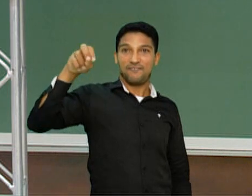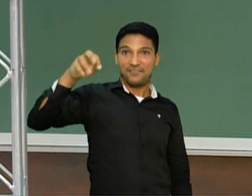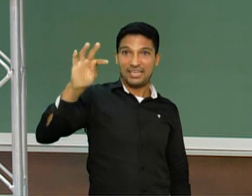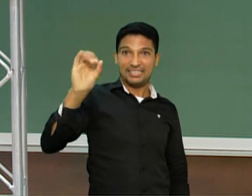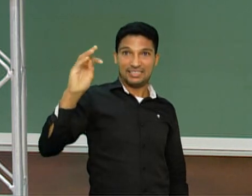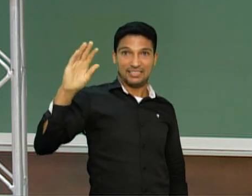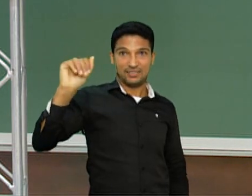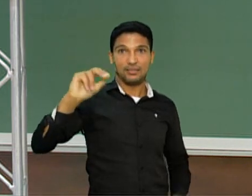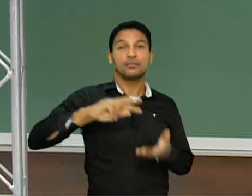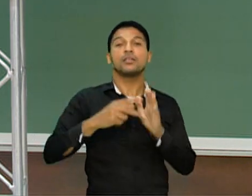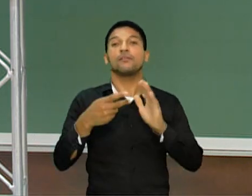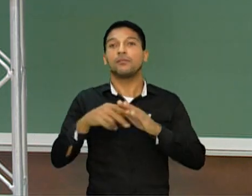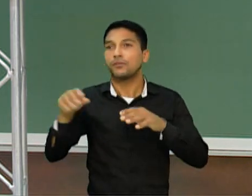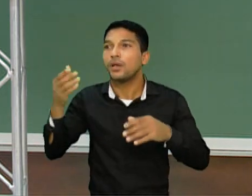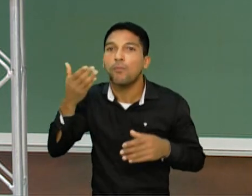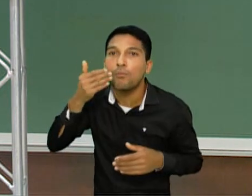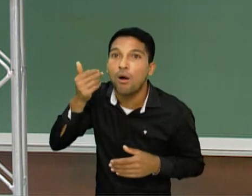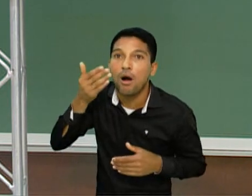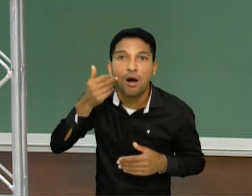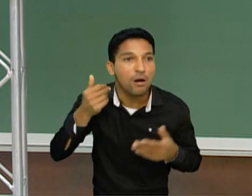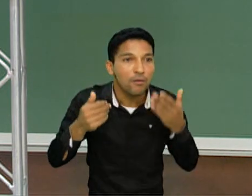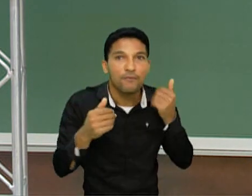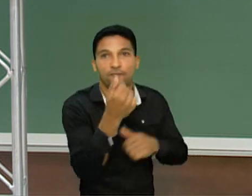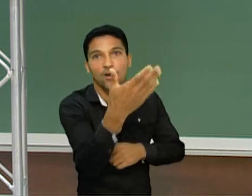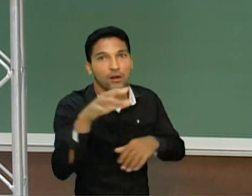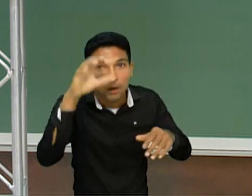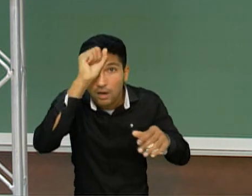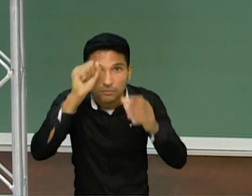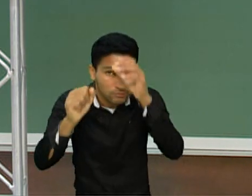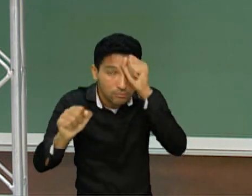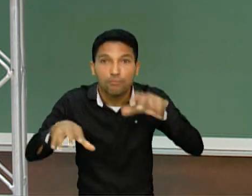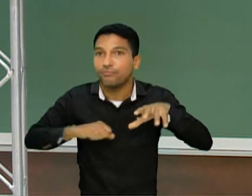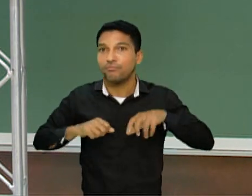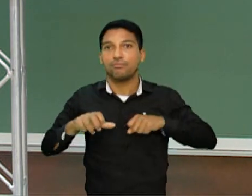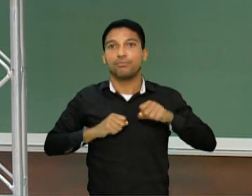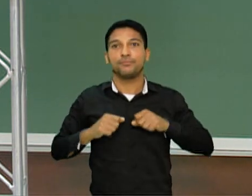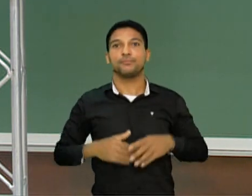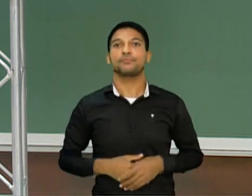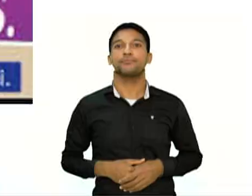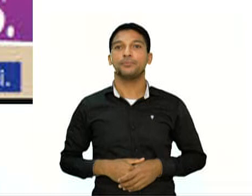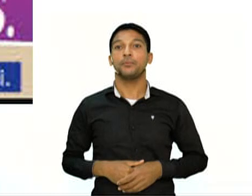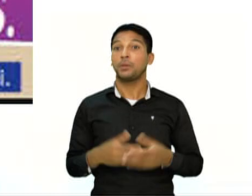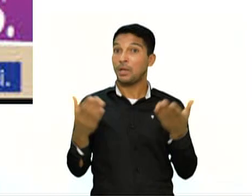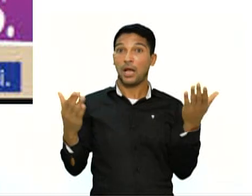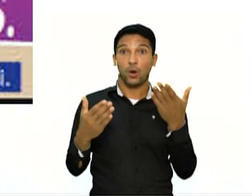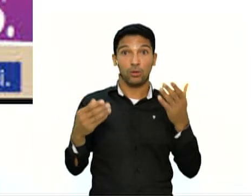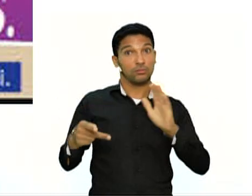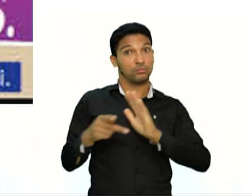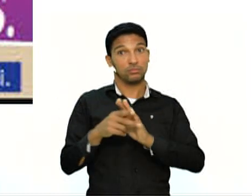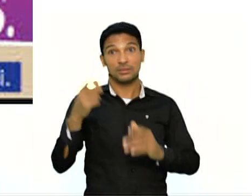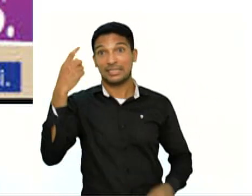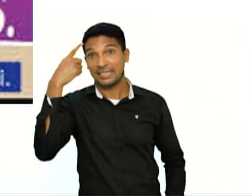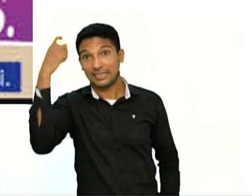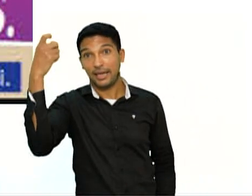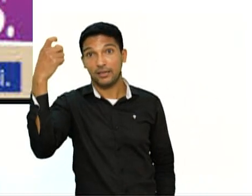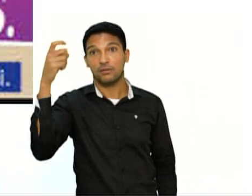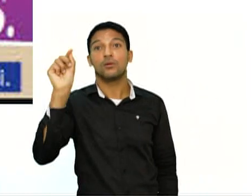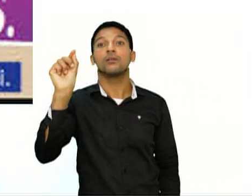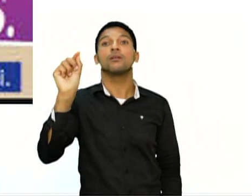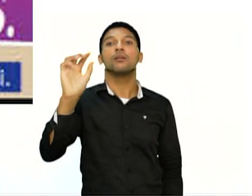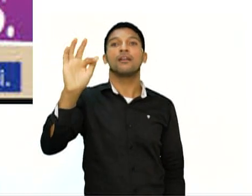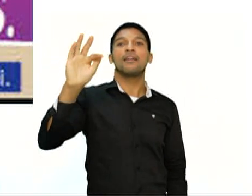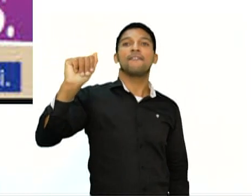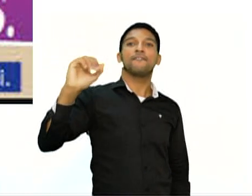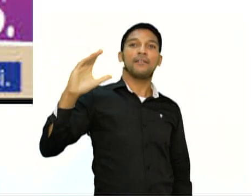vida, por isso elas vieram de fora de você. E temos as ideias factícias. Né? São as